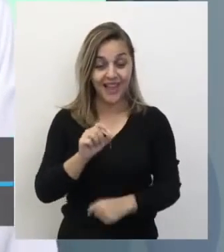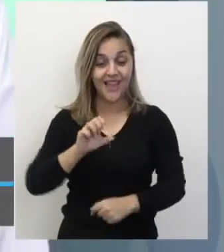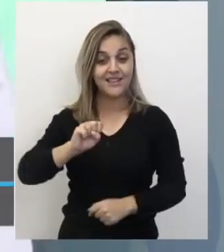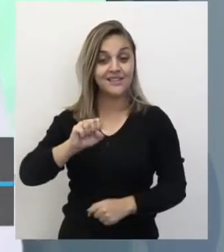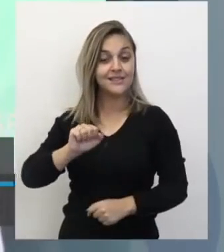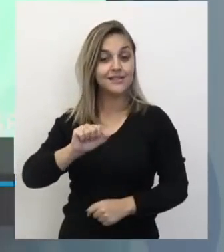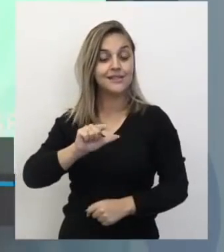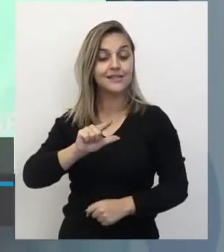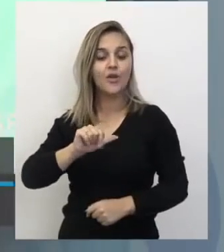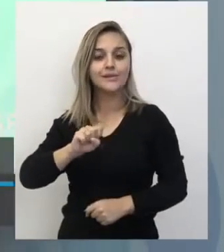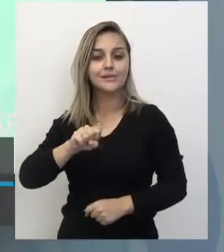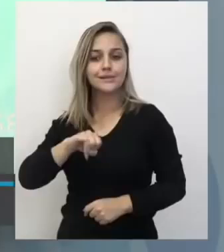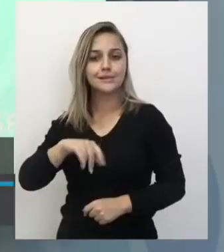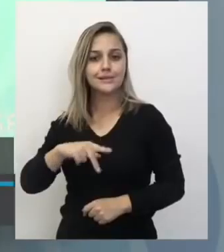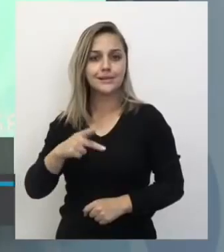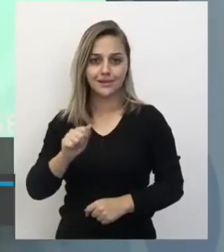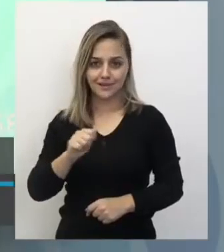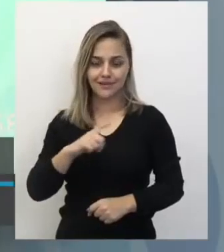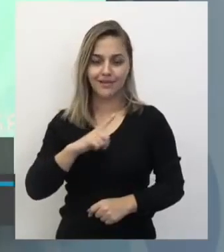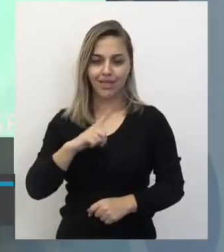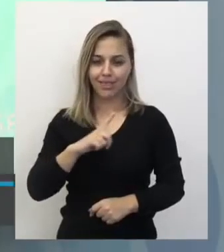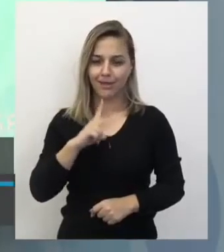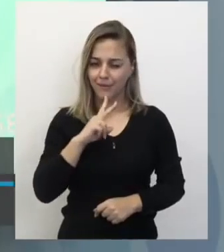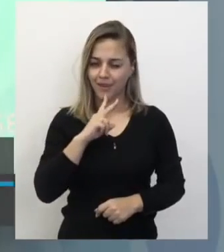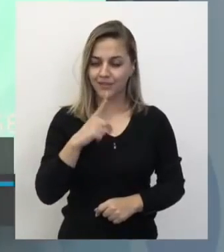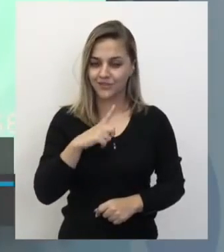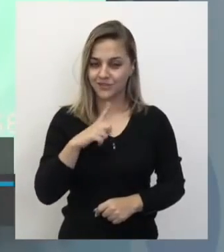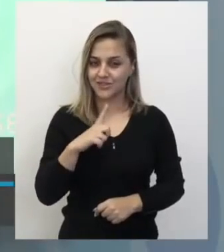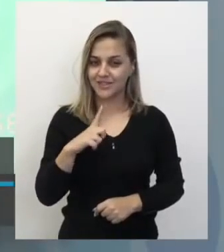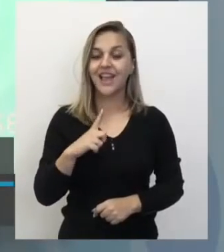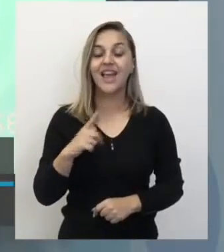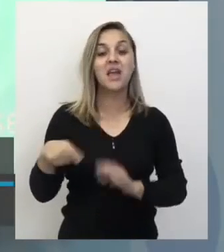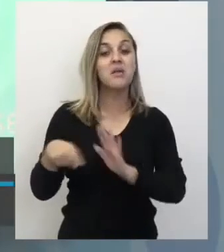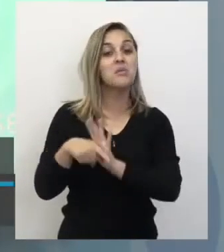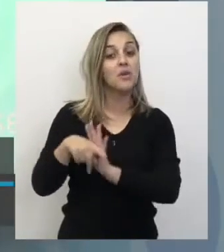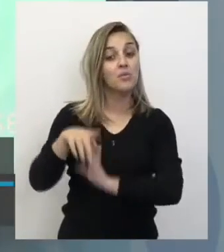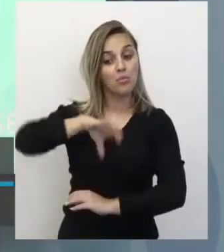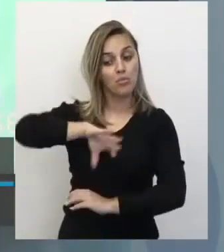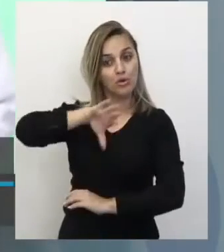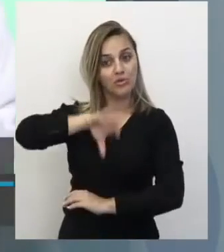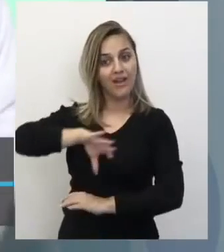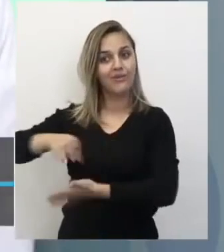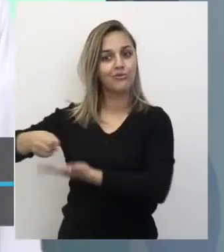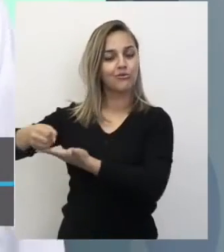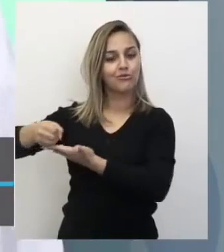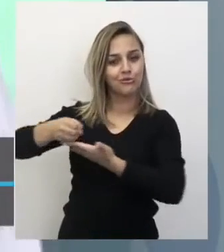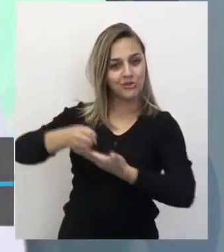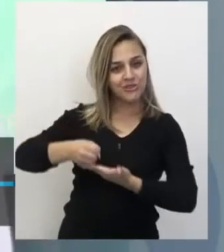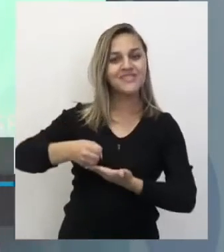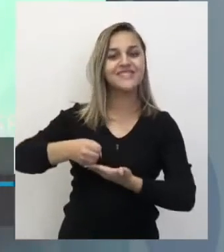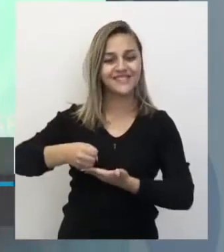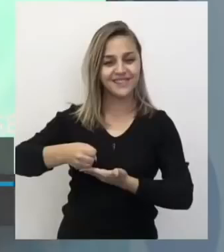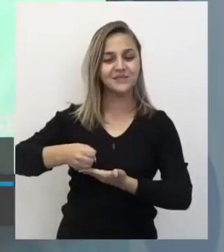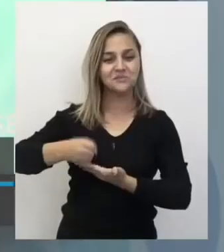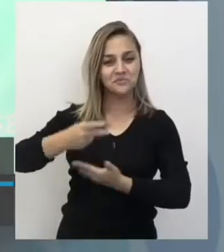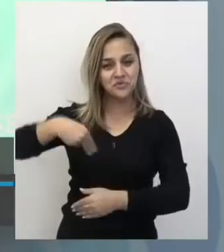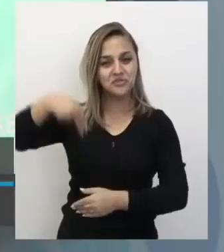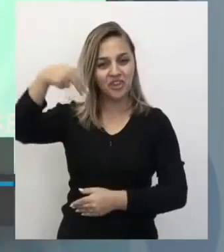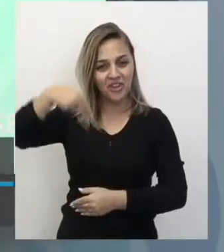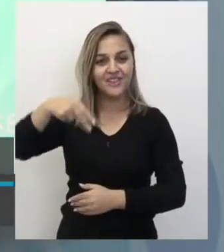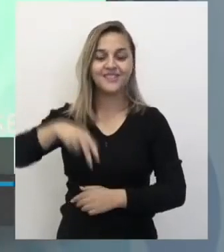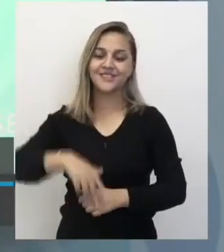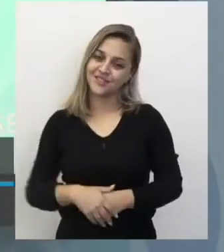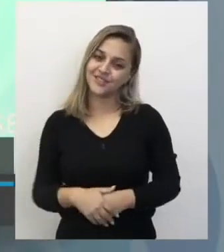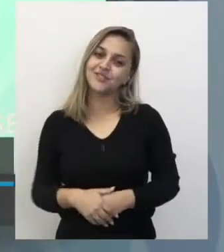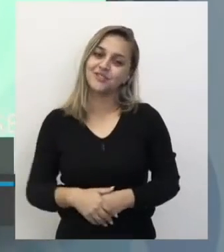Portugal. Então, os bandeirantes que vieram para cá, então eles eram descendentes dessa região aí. Então, por isso que aqui pro lado de cá é